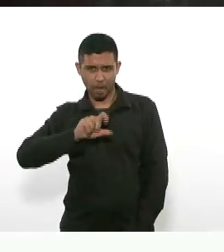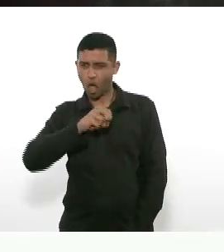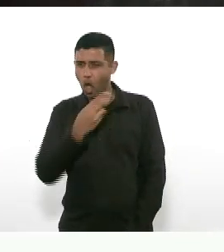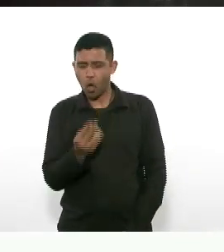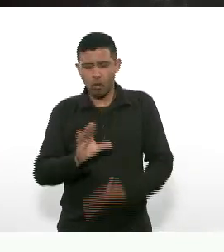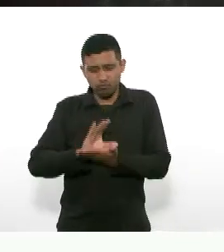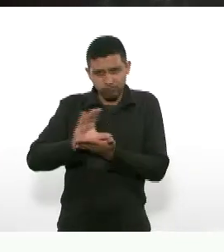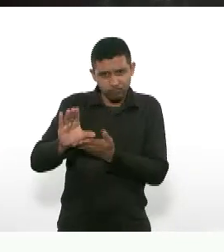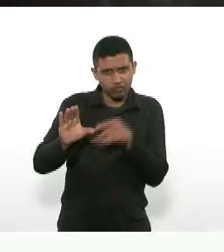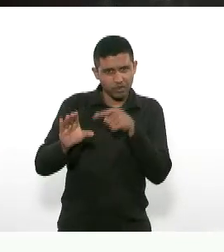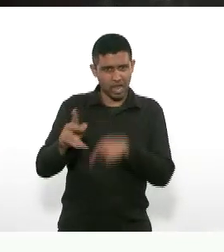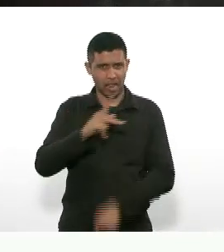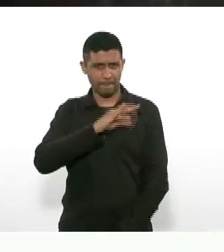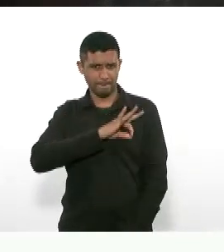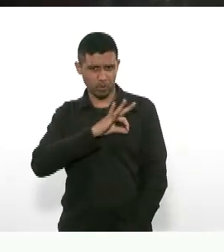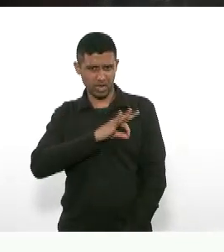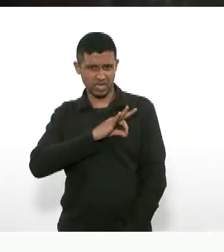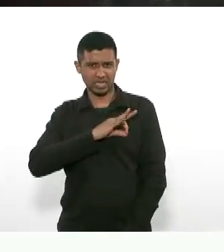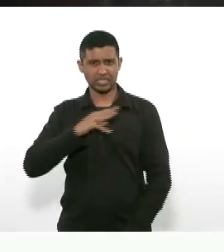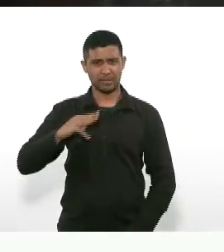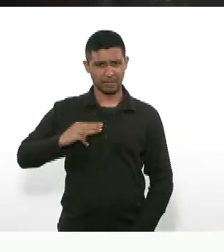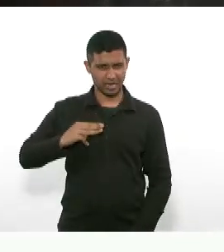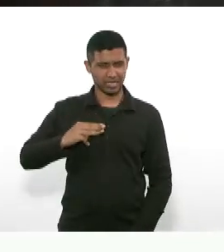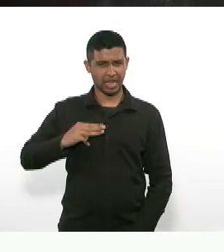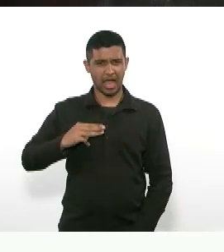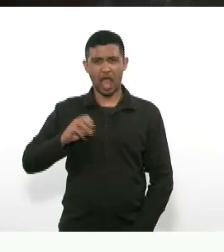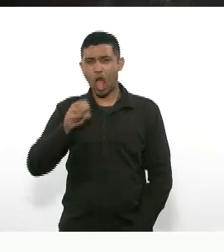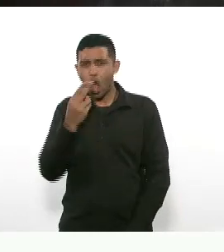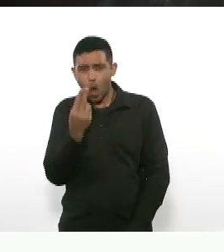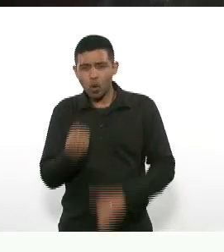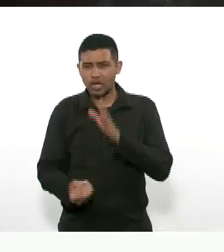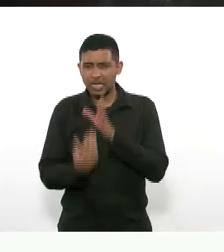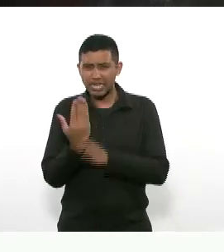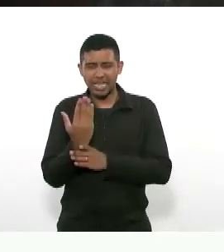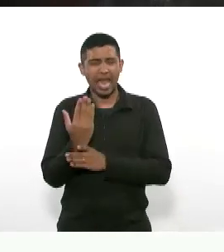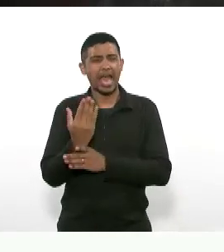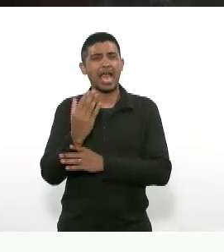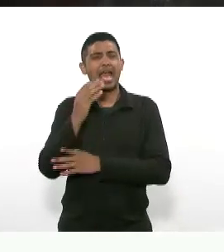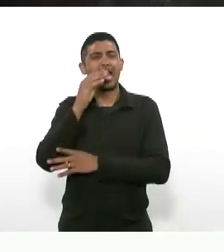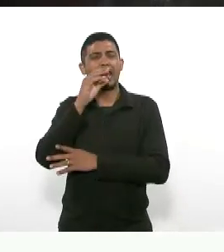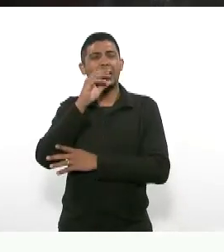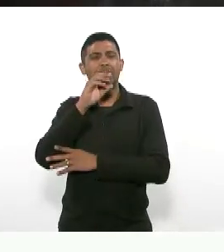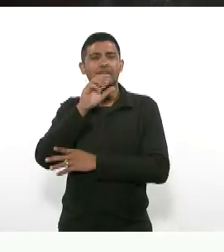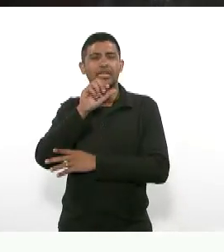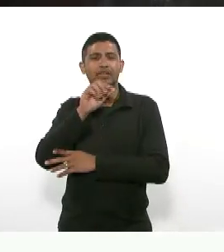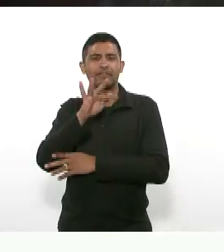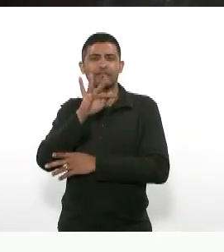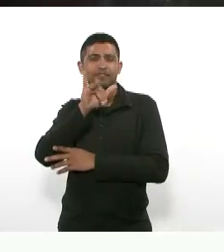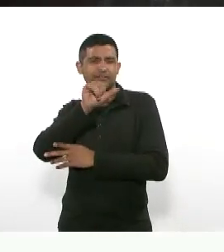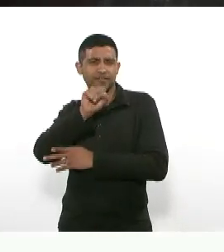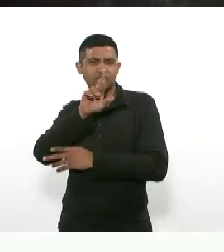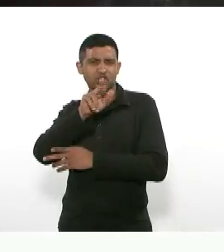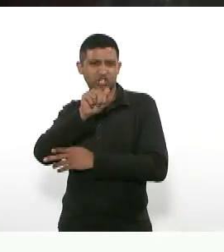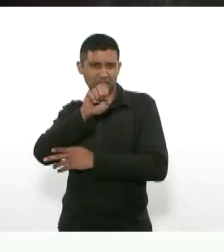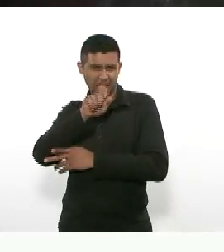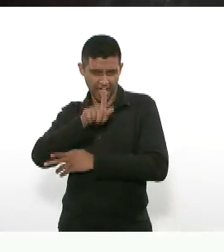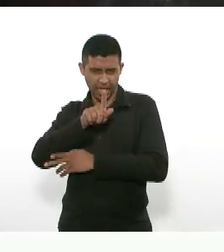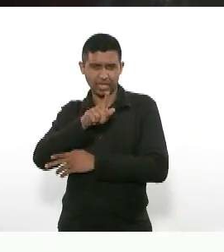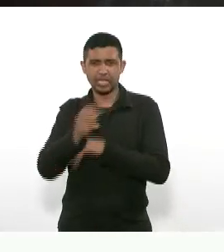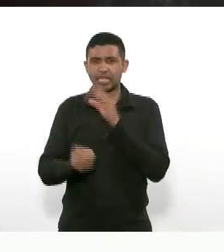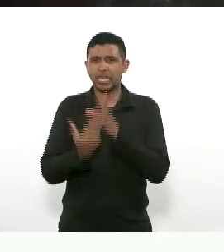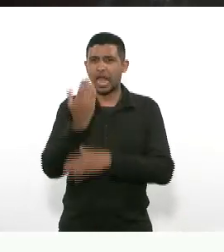Polícia Militar, ou muito menos do FISED, criado especificamente pelo governo do Estado no ano